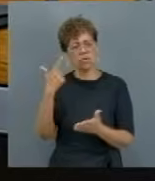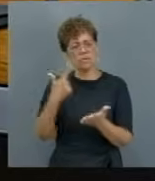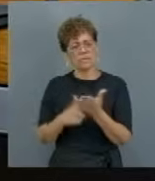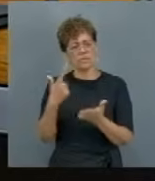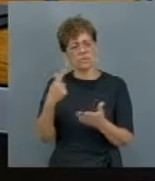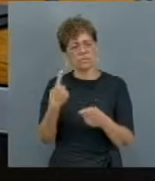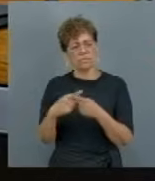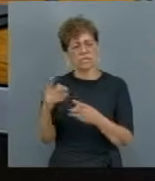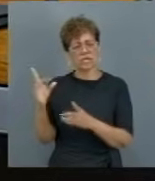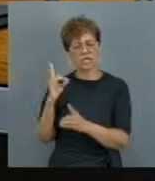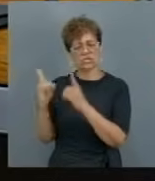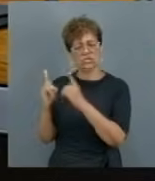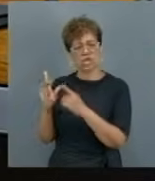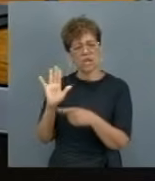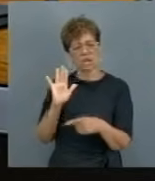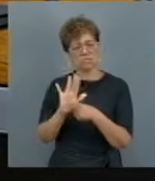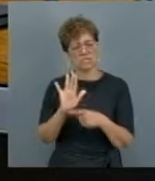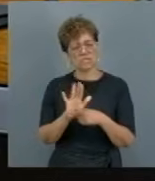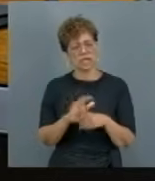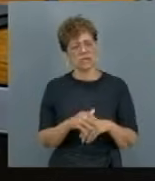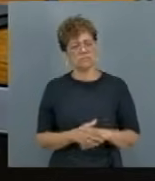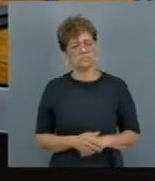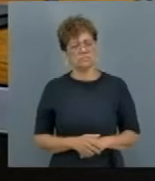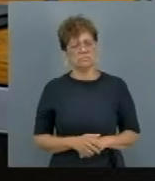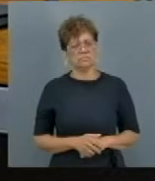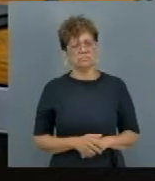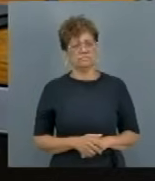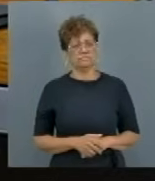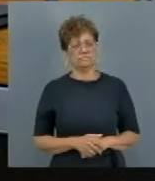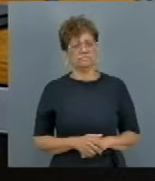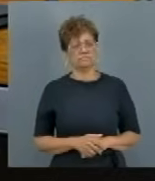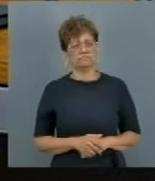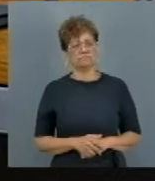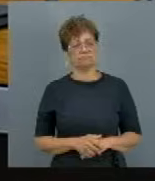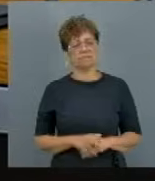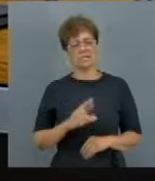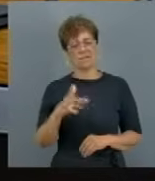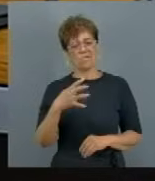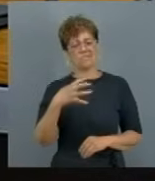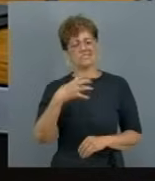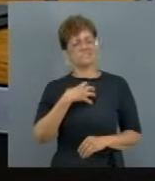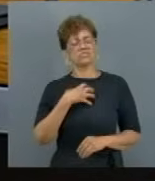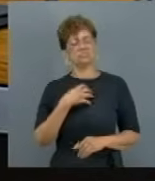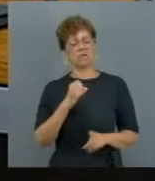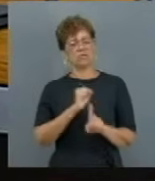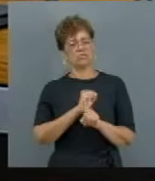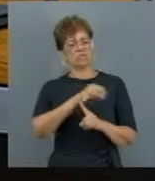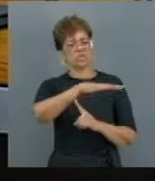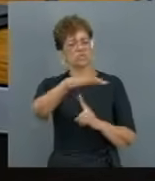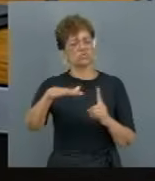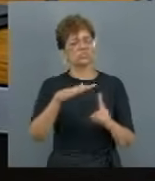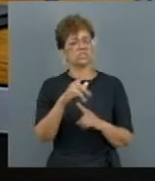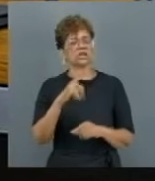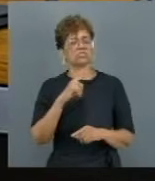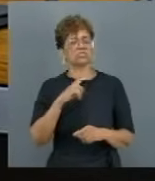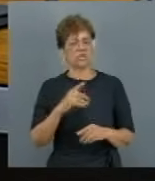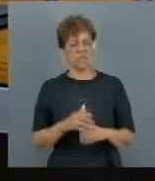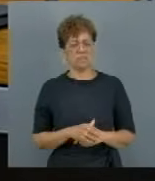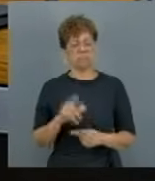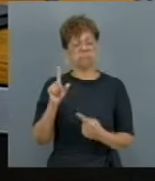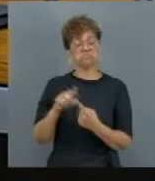dos diálogos expostos. Bom, qual é o sentimento que a sociedade tem em relação a esse tipo